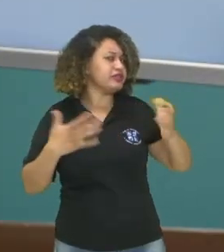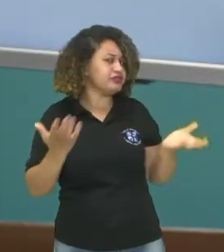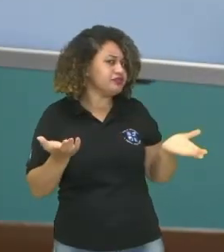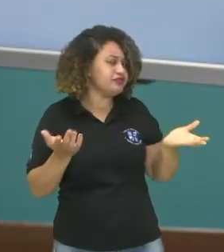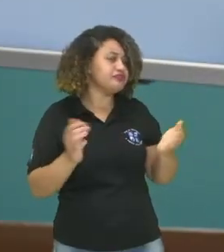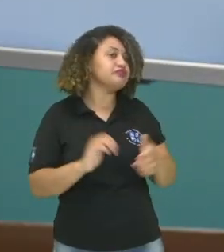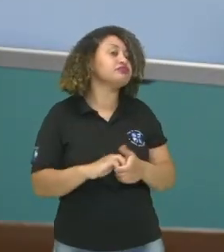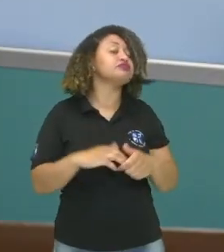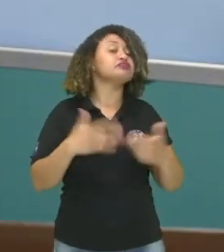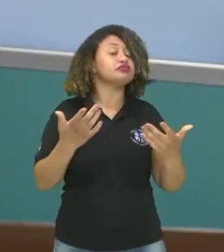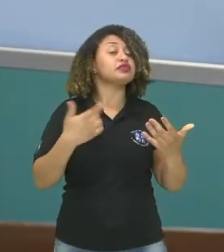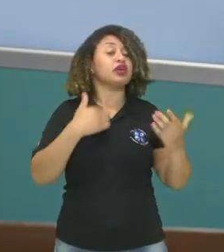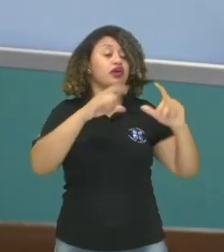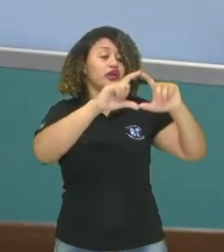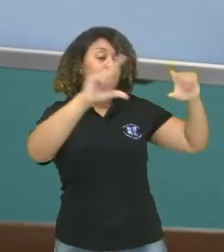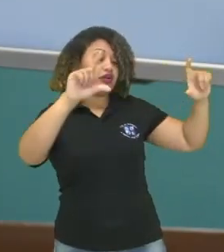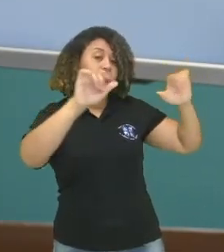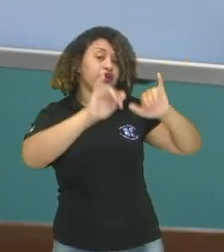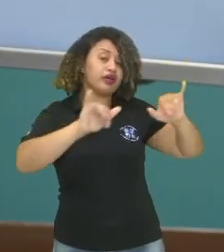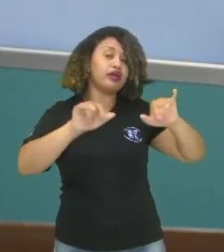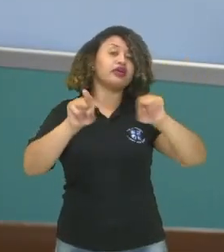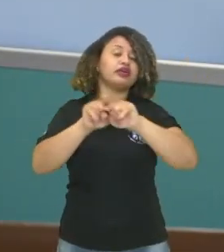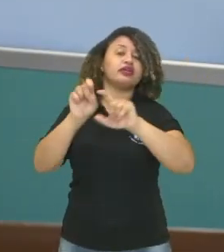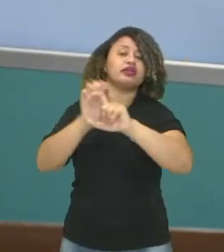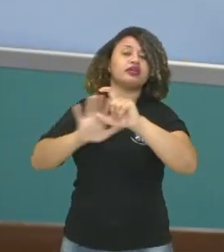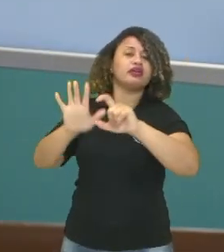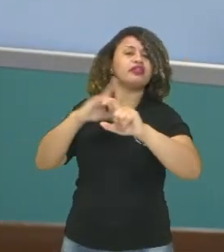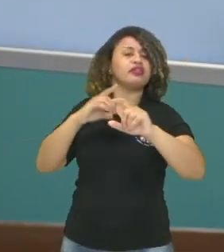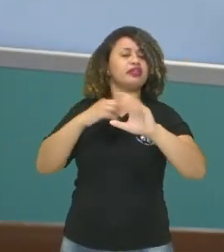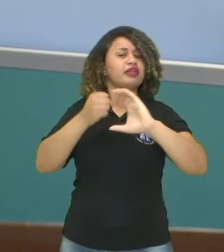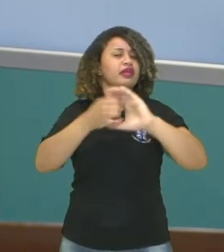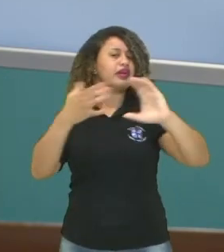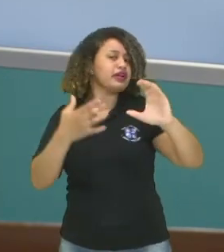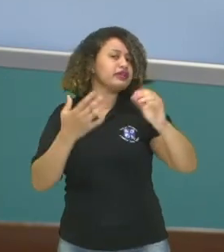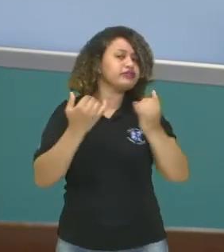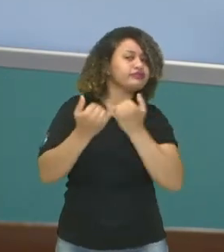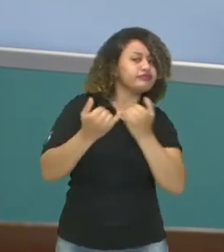analise a manchete e a charge, e elas têm essa característica em comum?